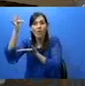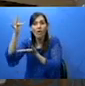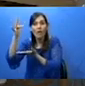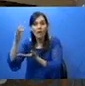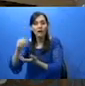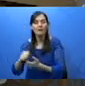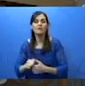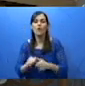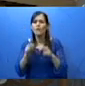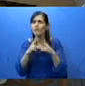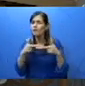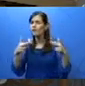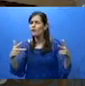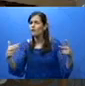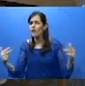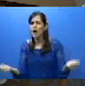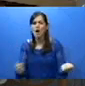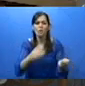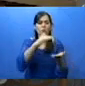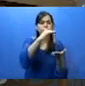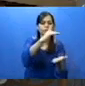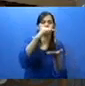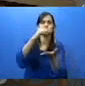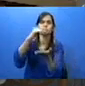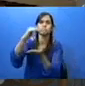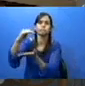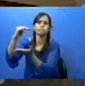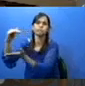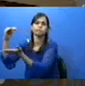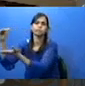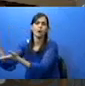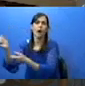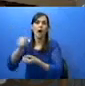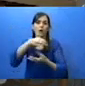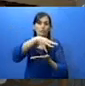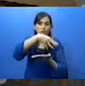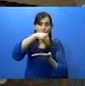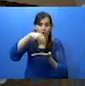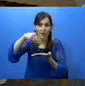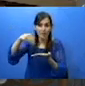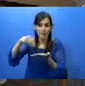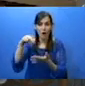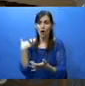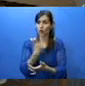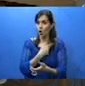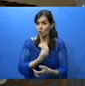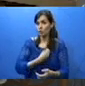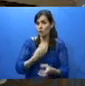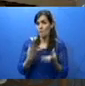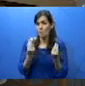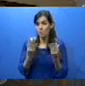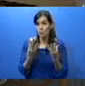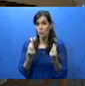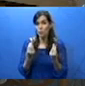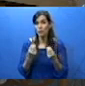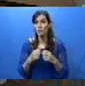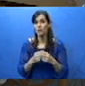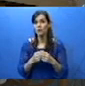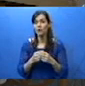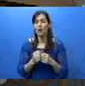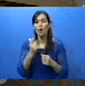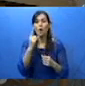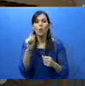São vários sacos de farinha. Nós convivemos muito com 1